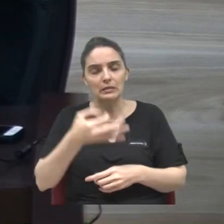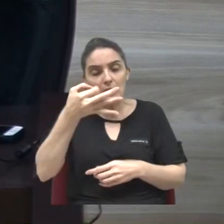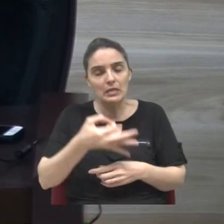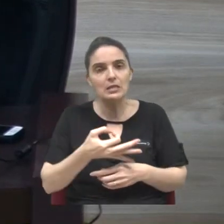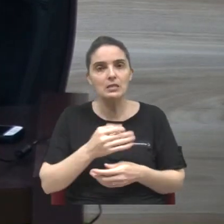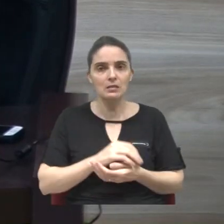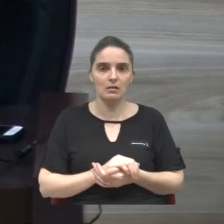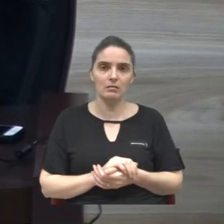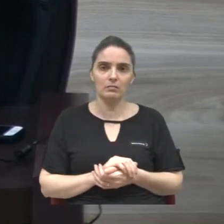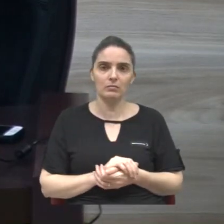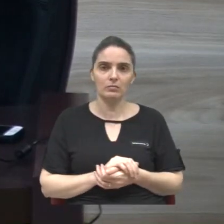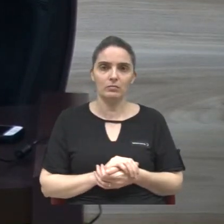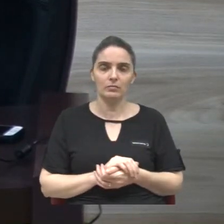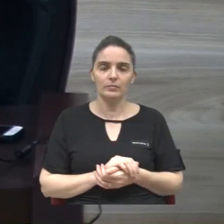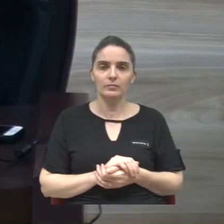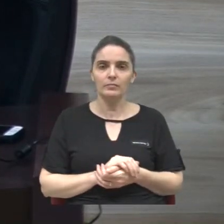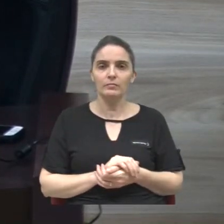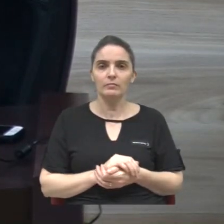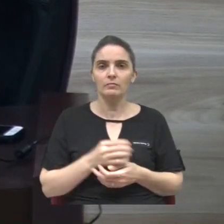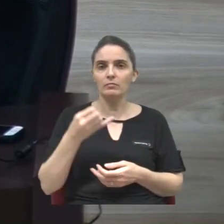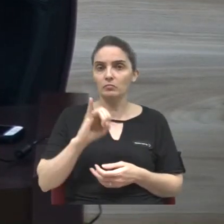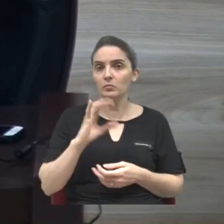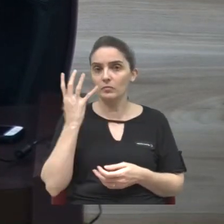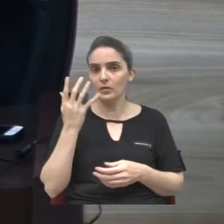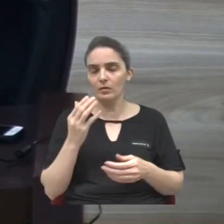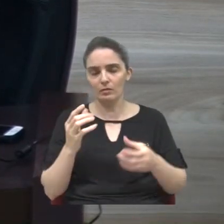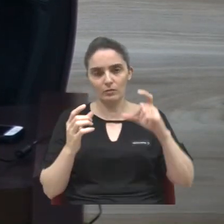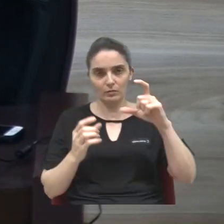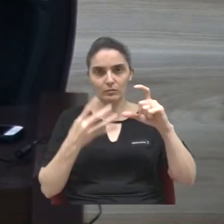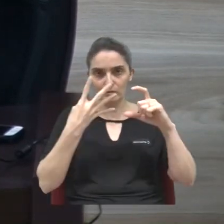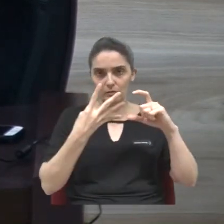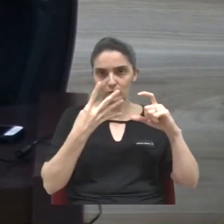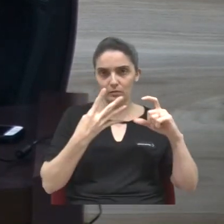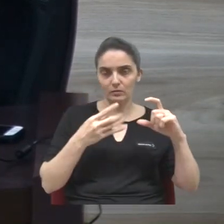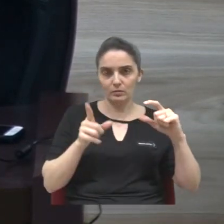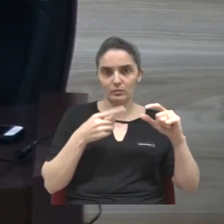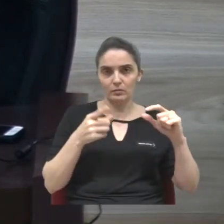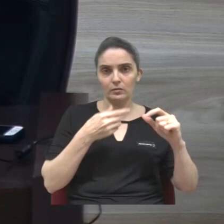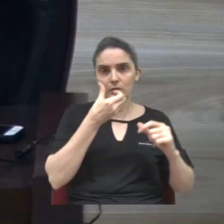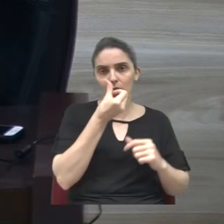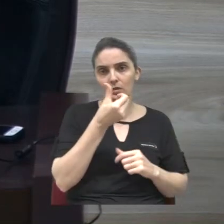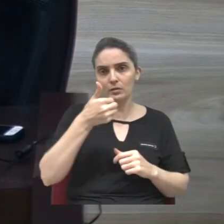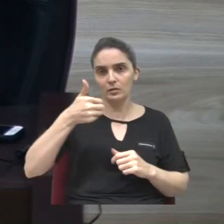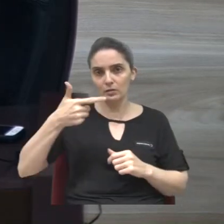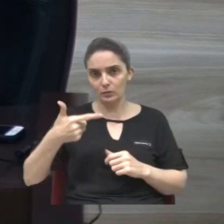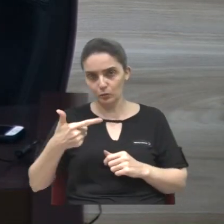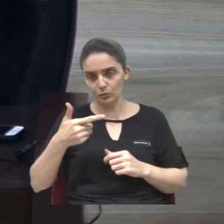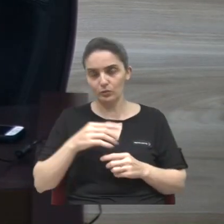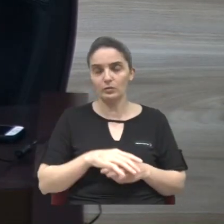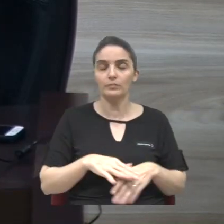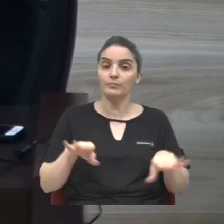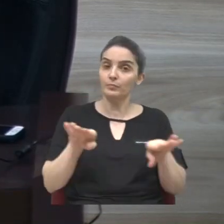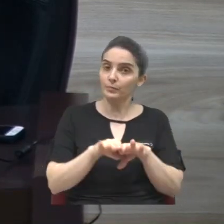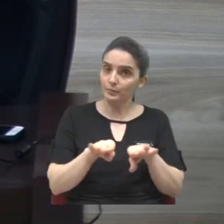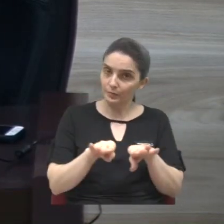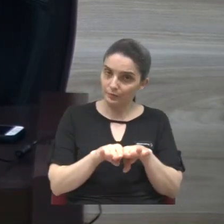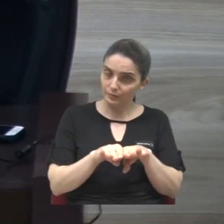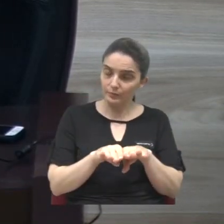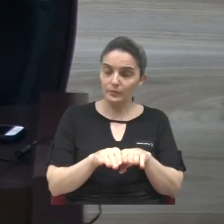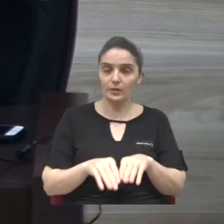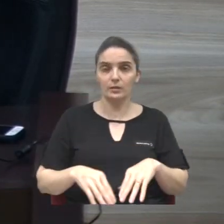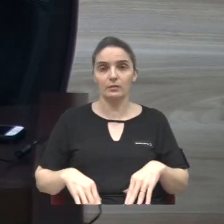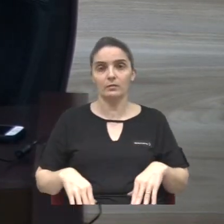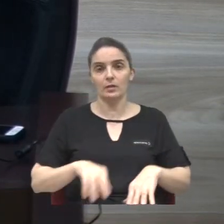a esta, volume 4, folha 612. Além disso, dentre as reclamações recebidas por